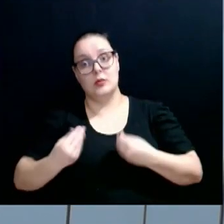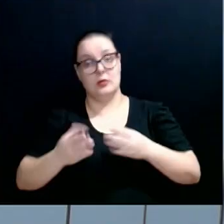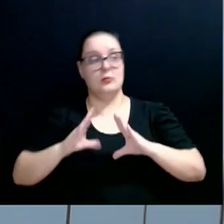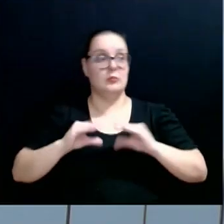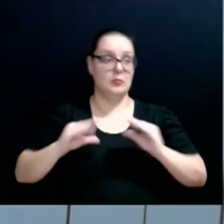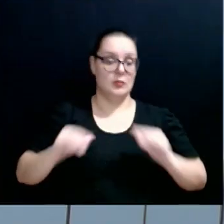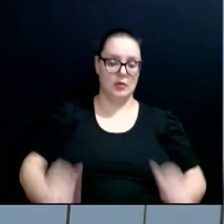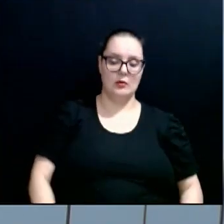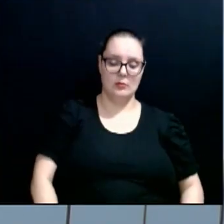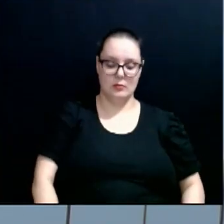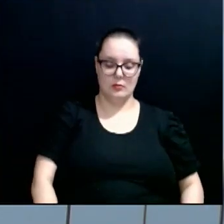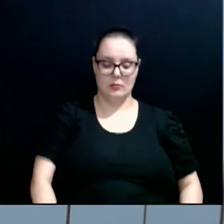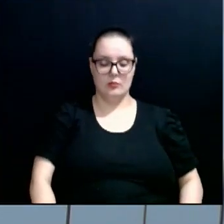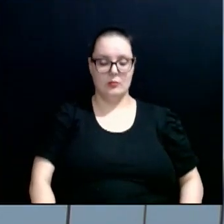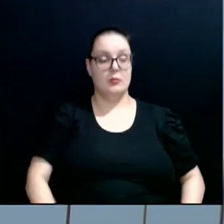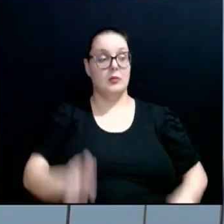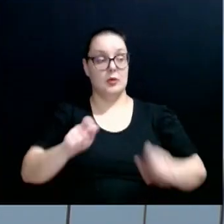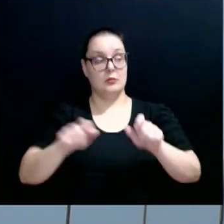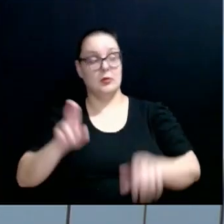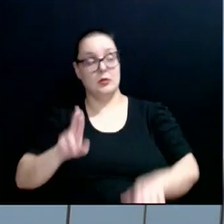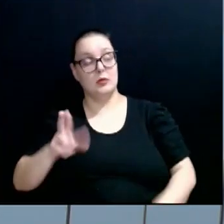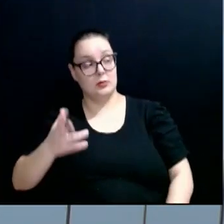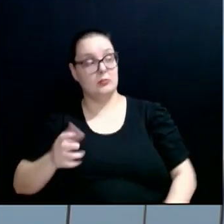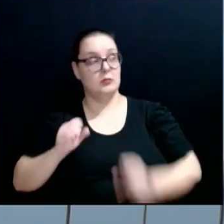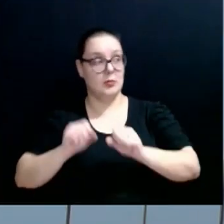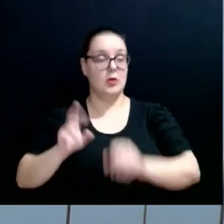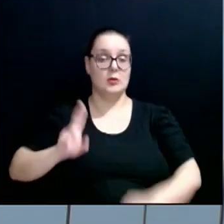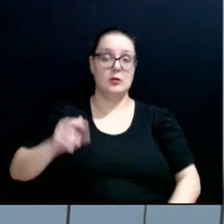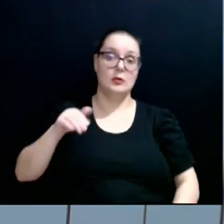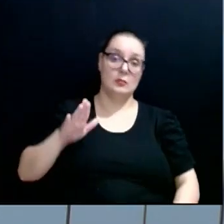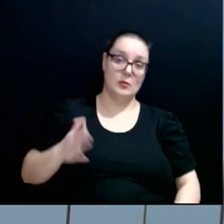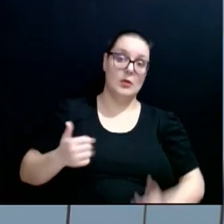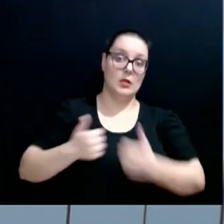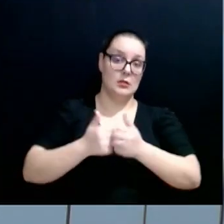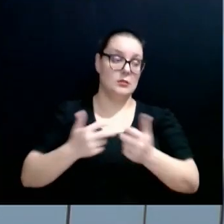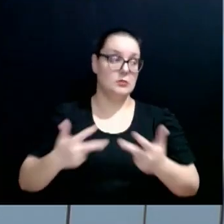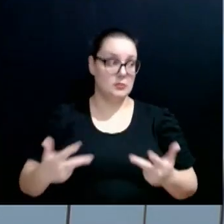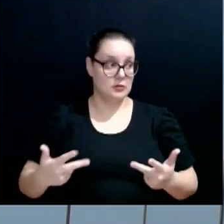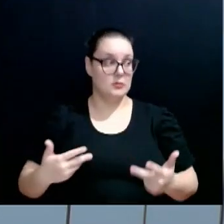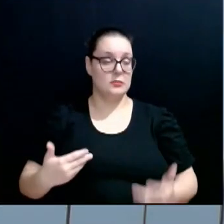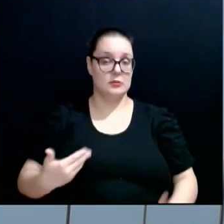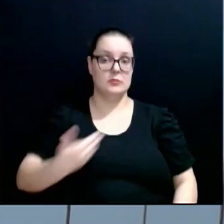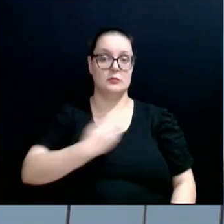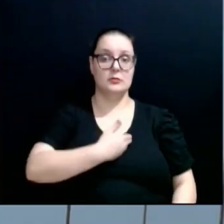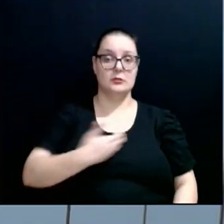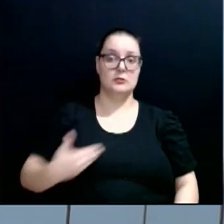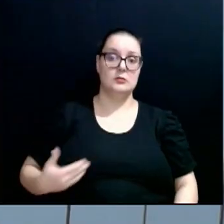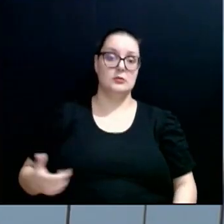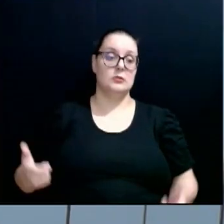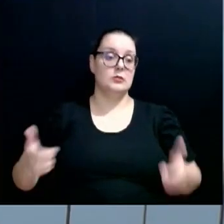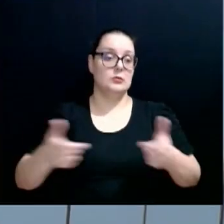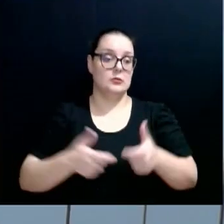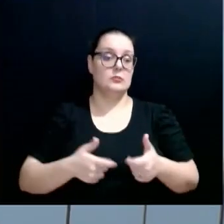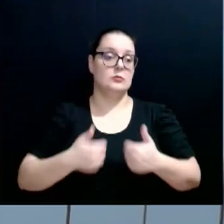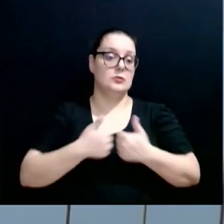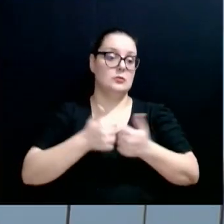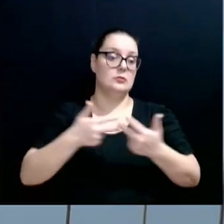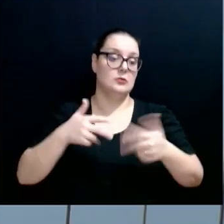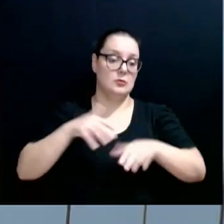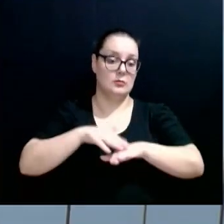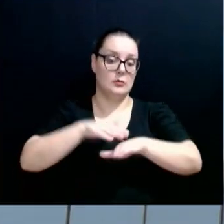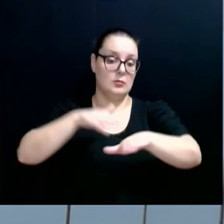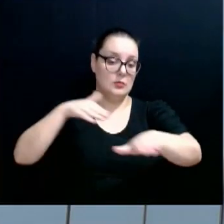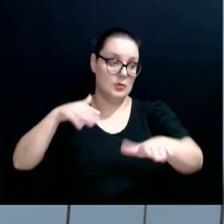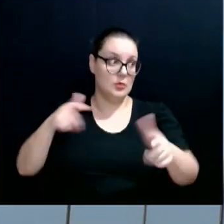que ele possa utilizar mais esse transporte público e diminuir o trânsito, né, dos carros na cidade de